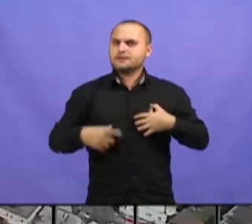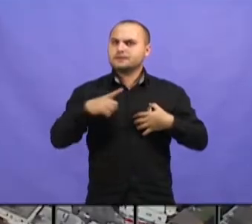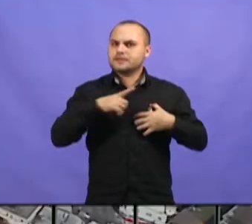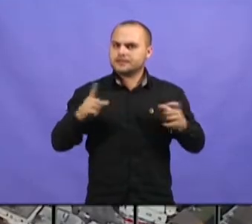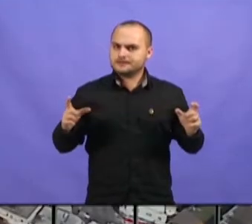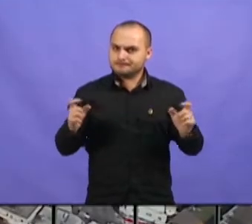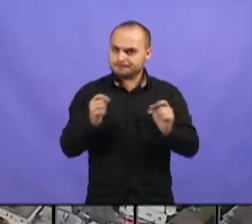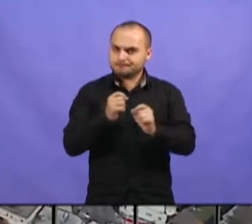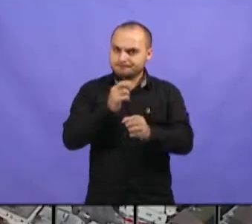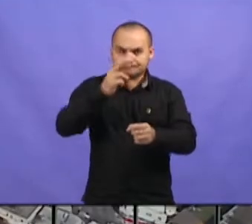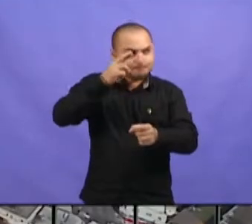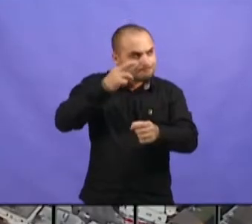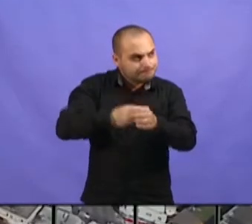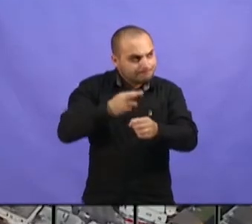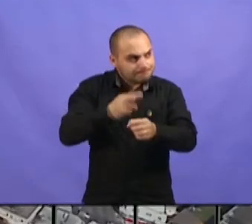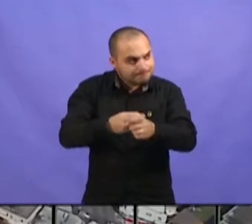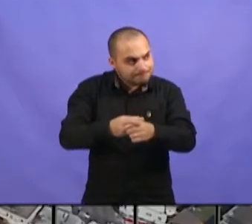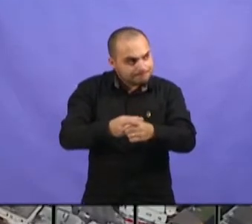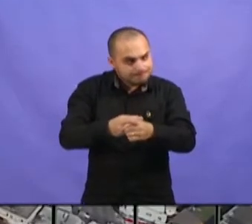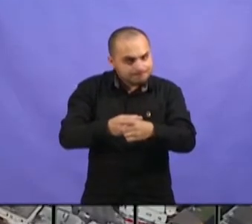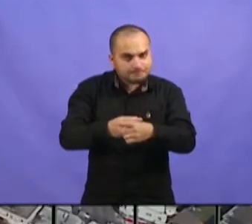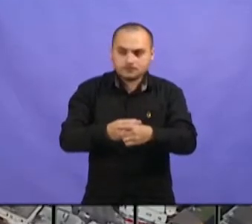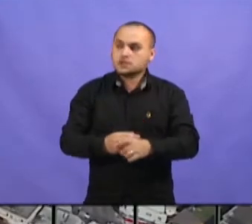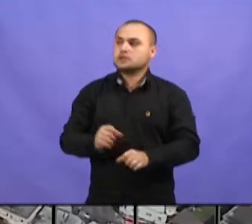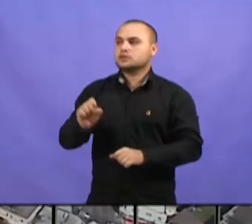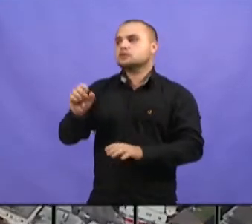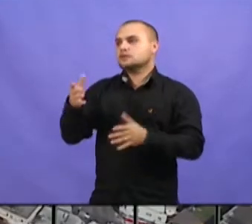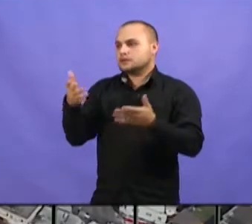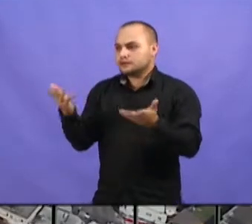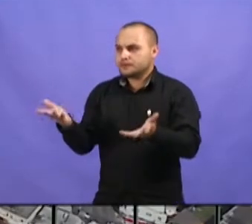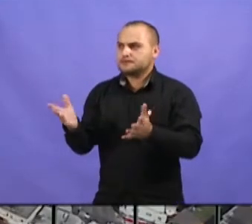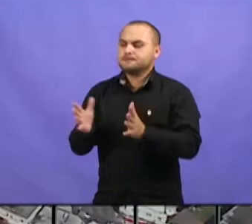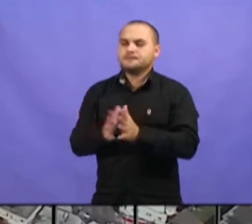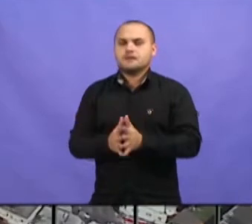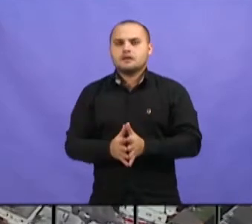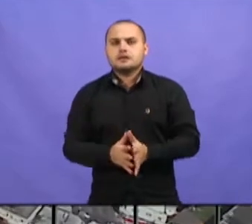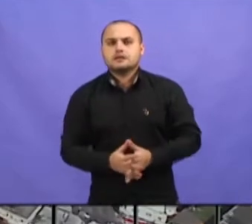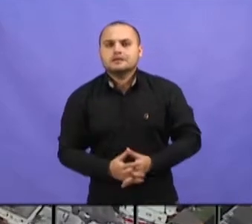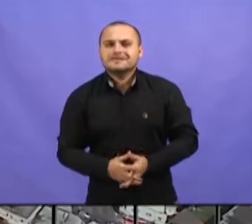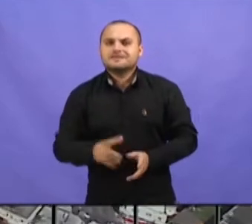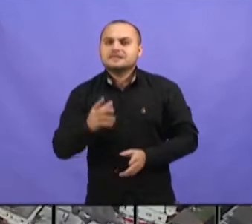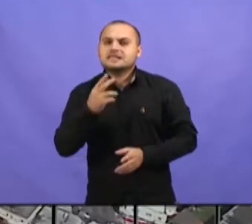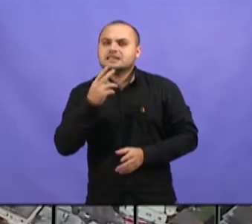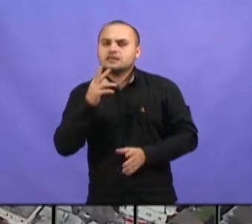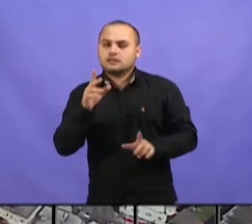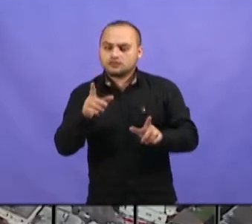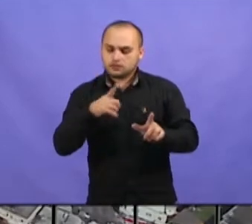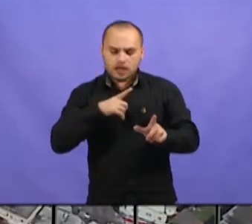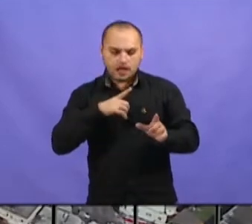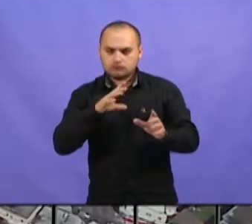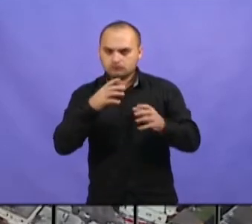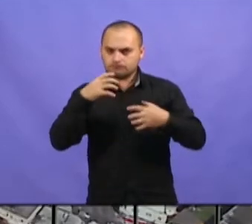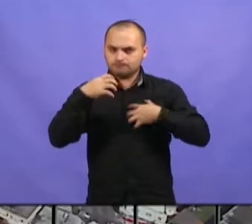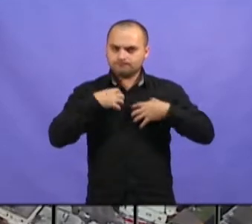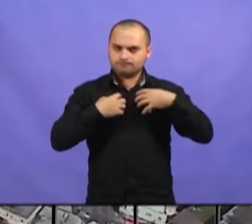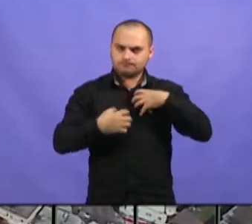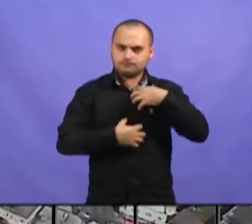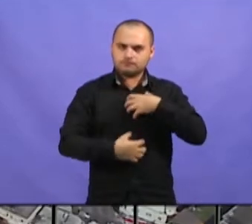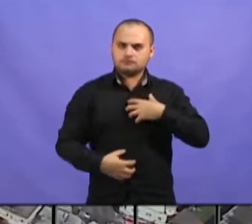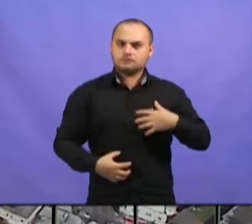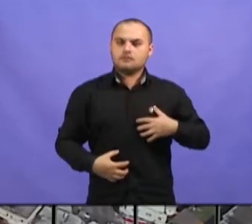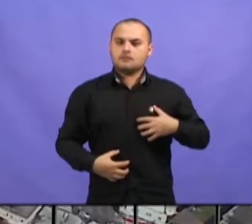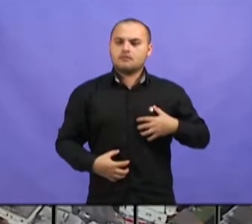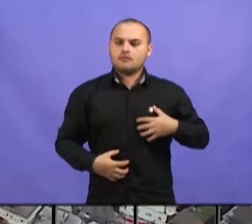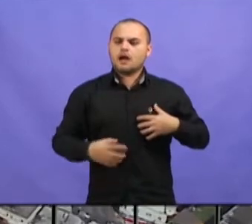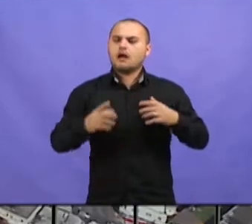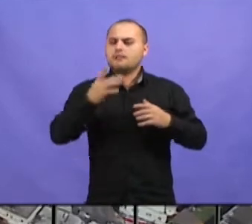os principais sintomas vão estar relacionados com a questão do hábito urinário, né? A pessoa pode ter